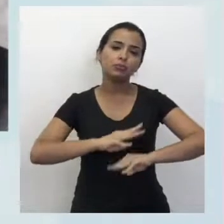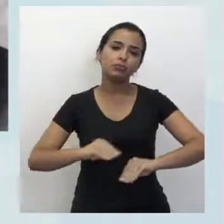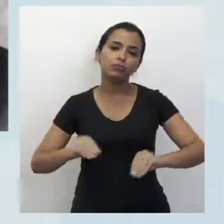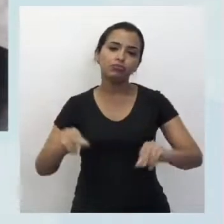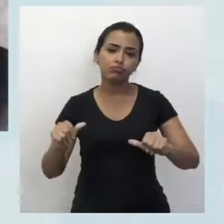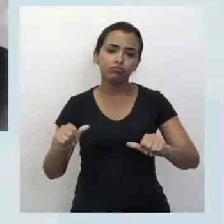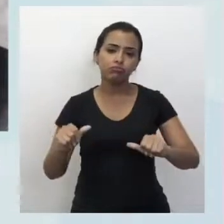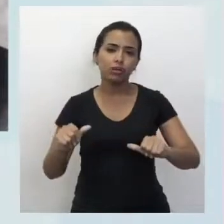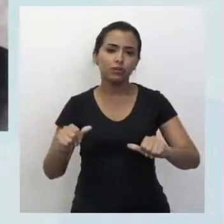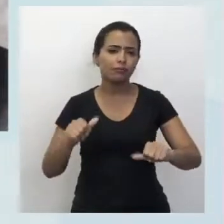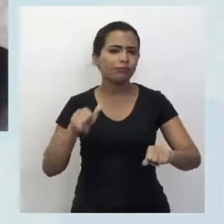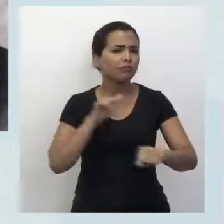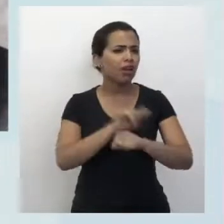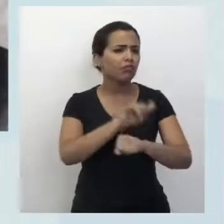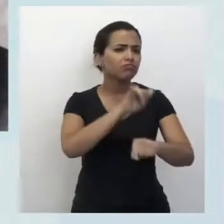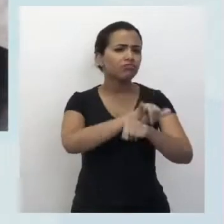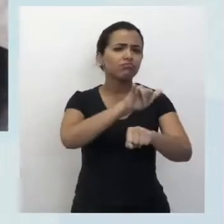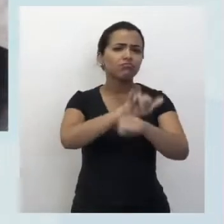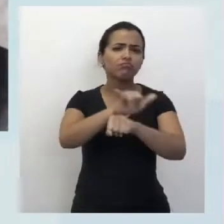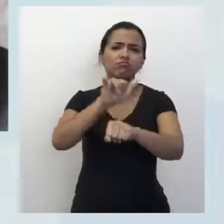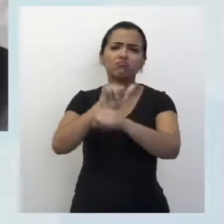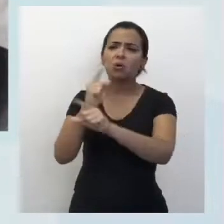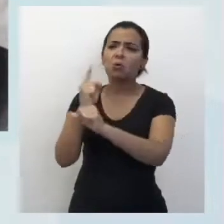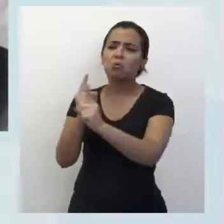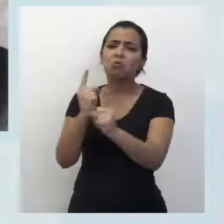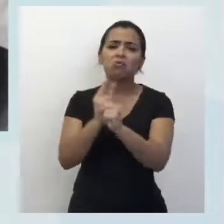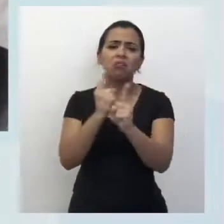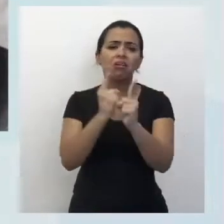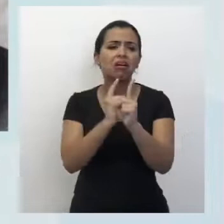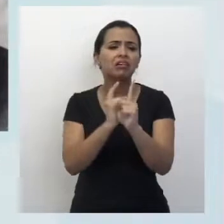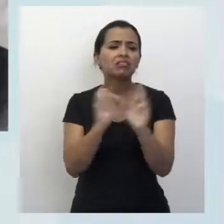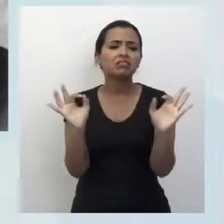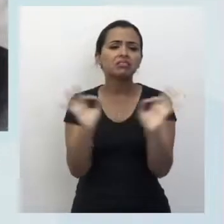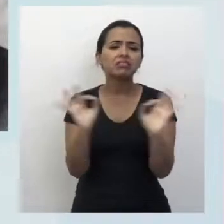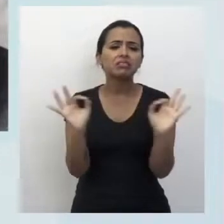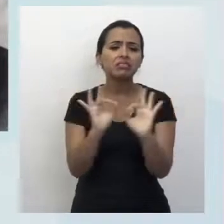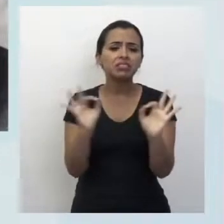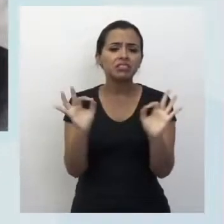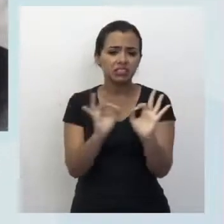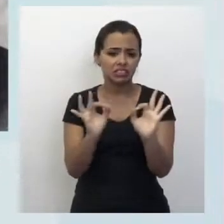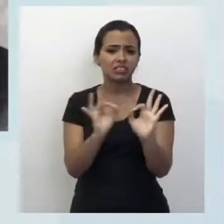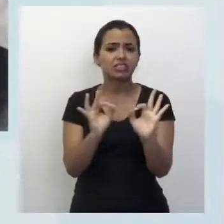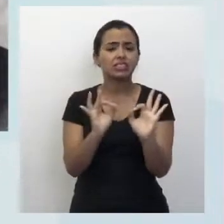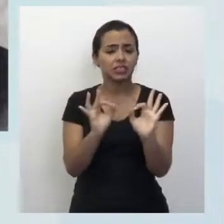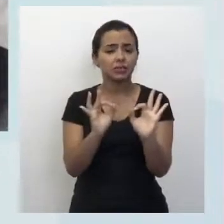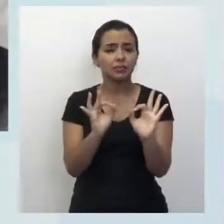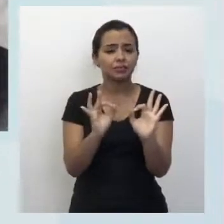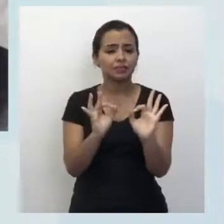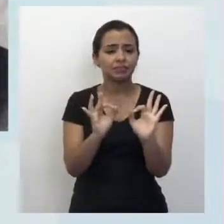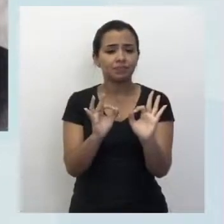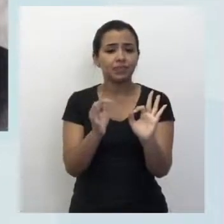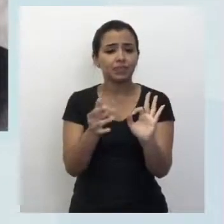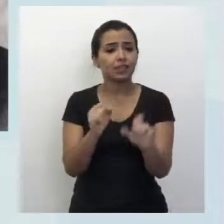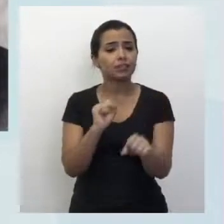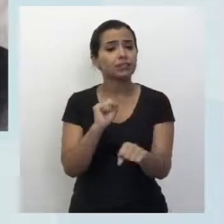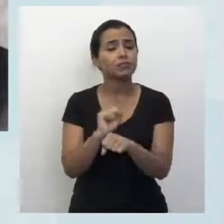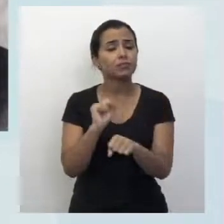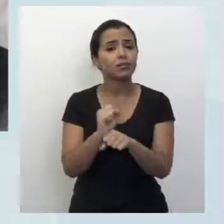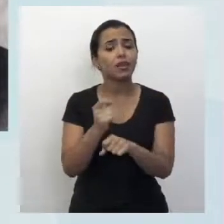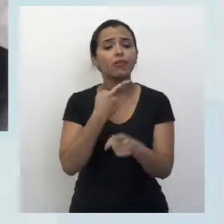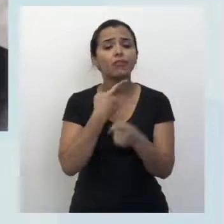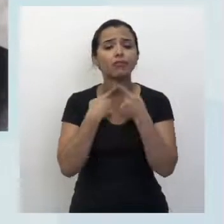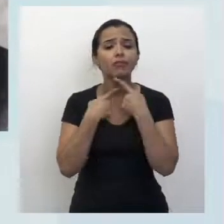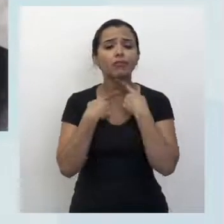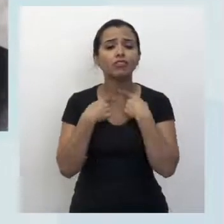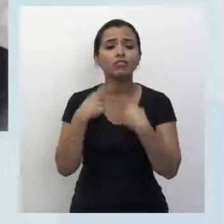Faltei a todos com uma deliberação do desleixo. Fiquei esperando a vontade de ir